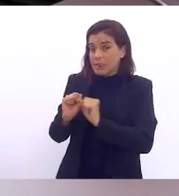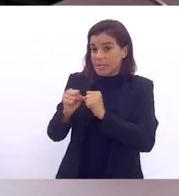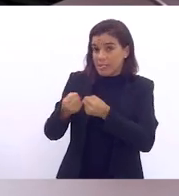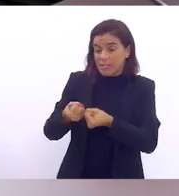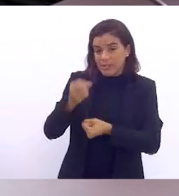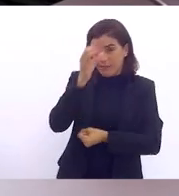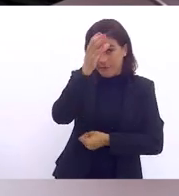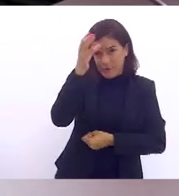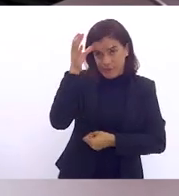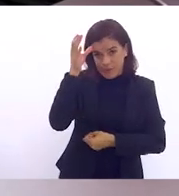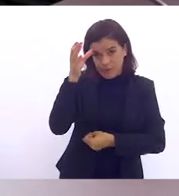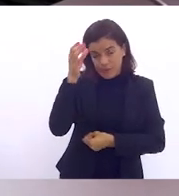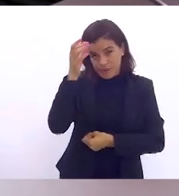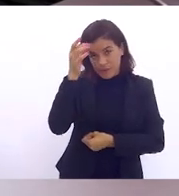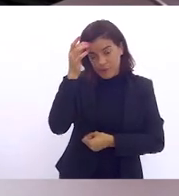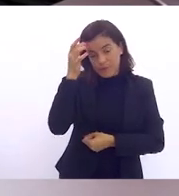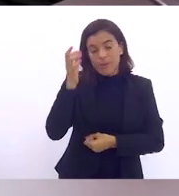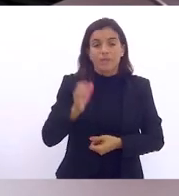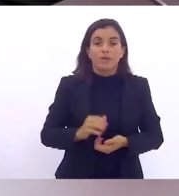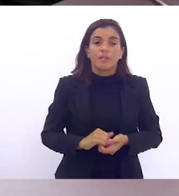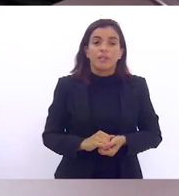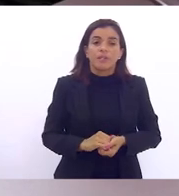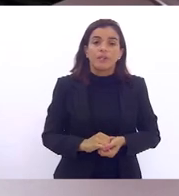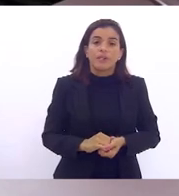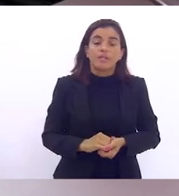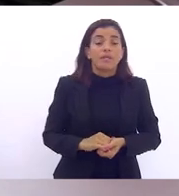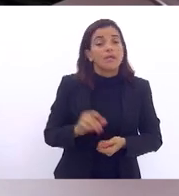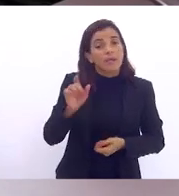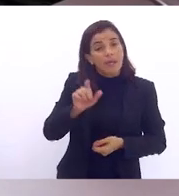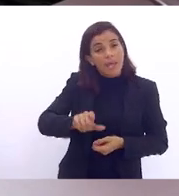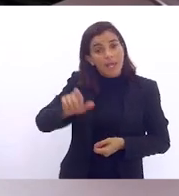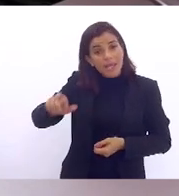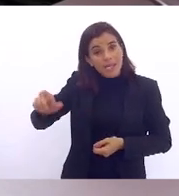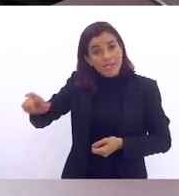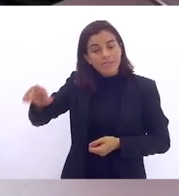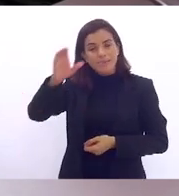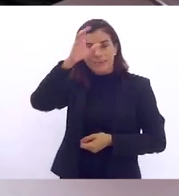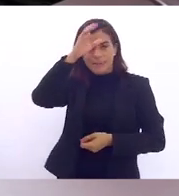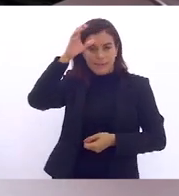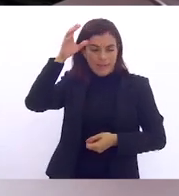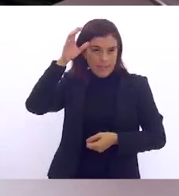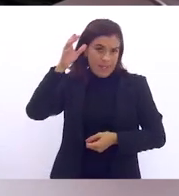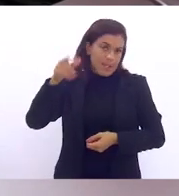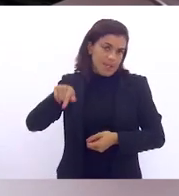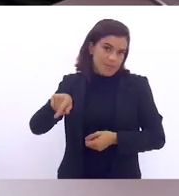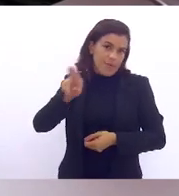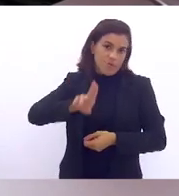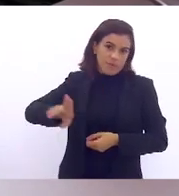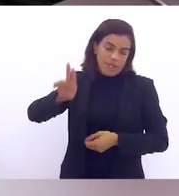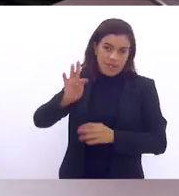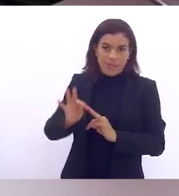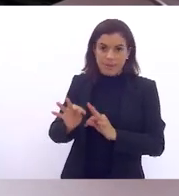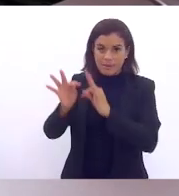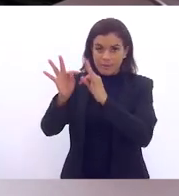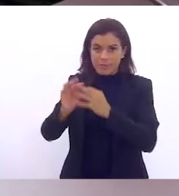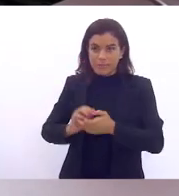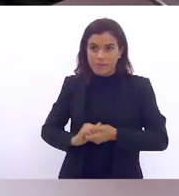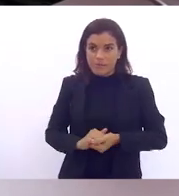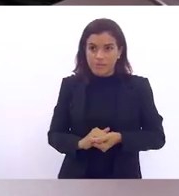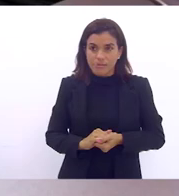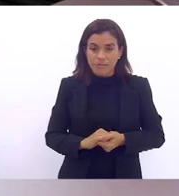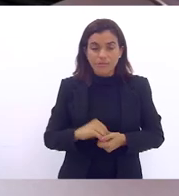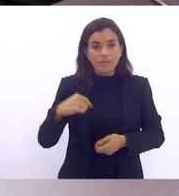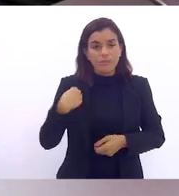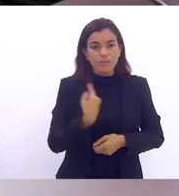consumidores que estarão sendo aí objetos aí dessa dessa tecnologia então